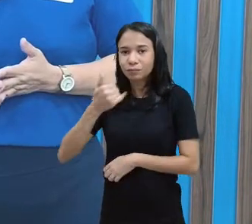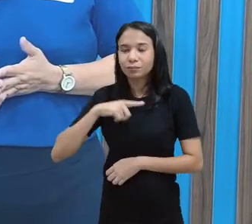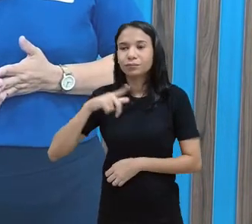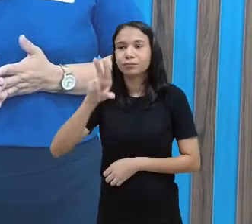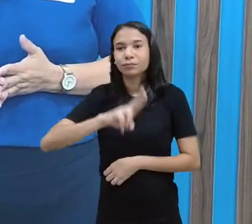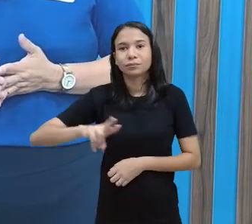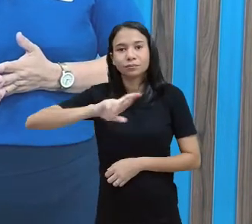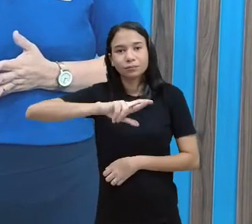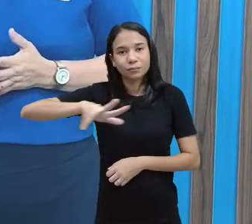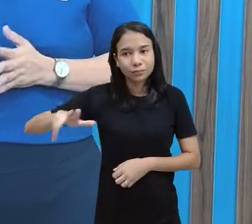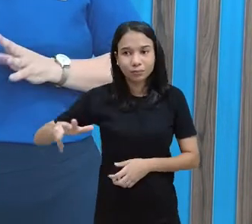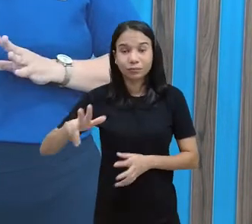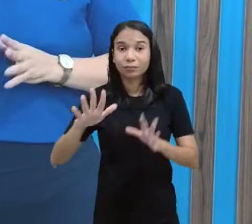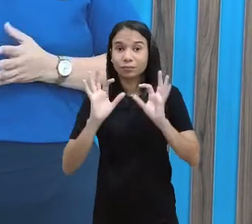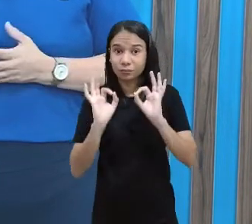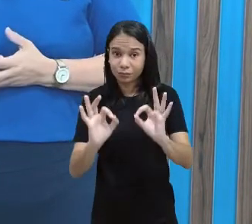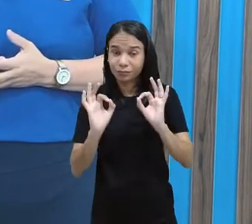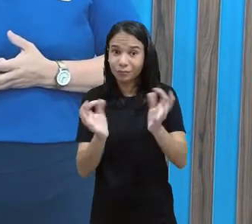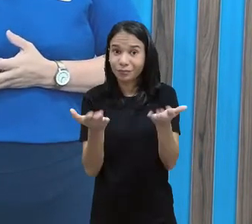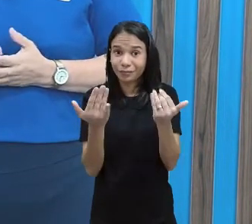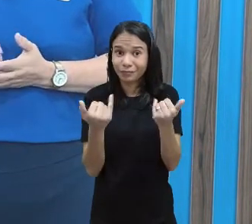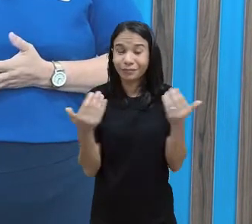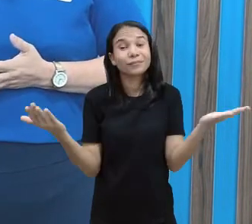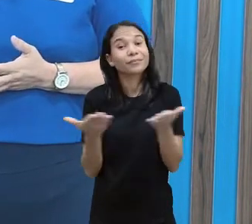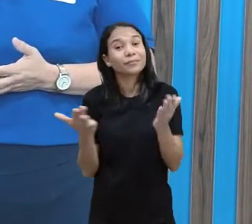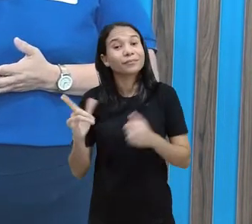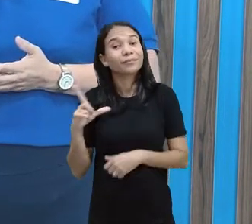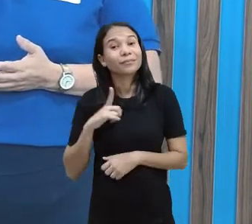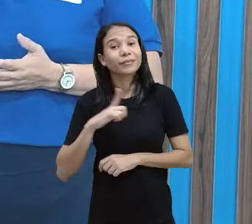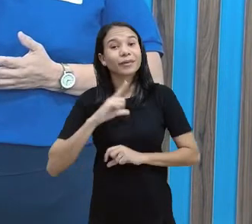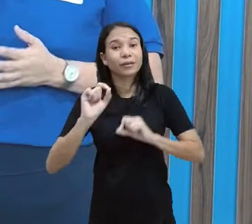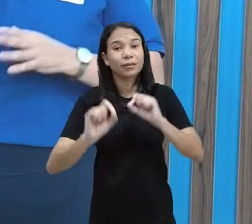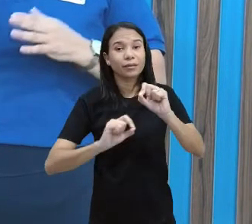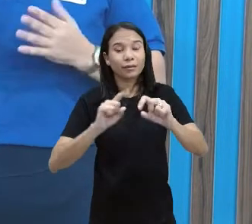outras formas. Bora lá, a gente tem hoje aqui no estúdio